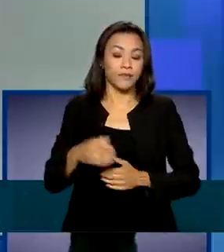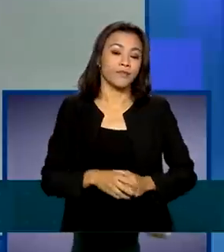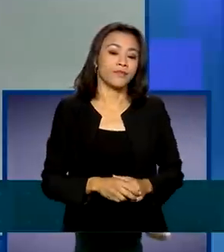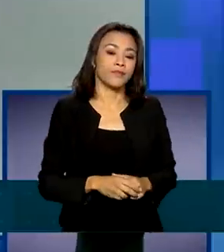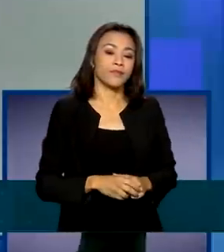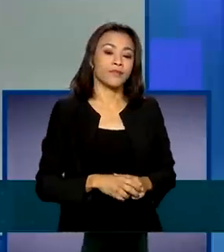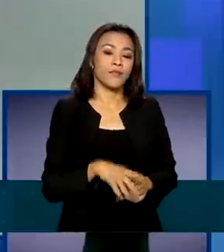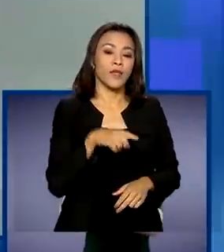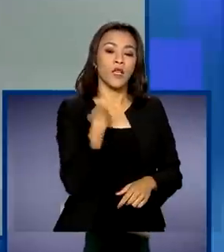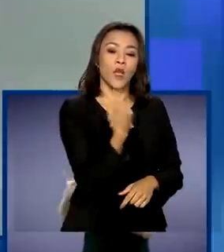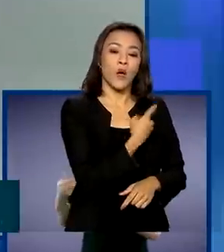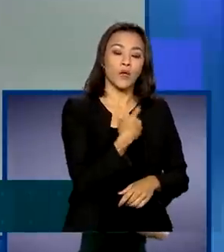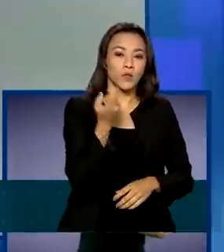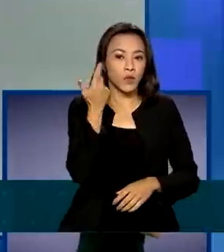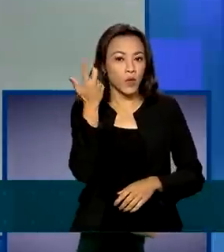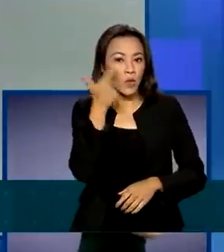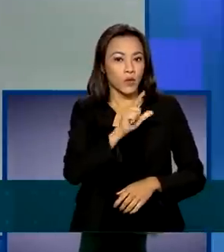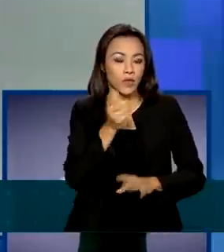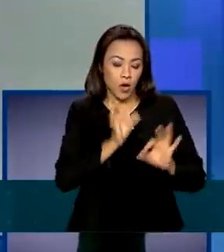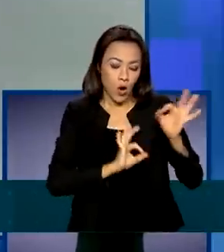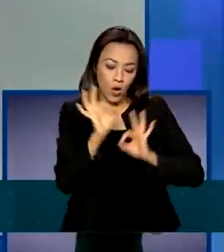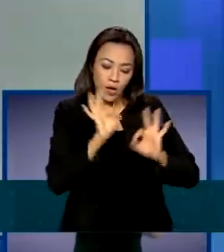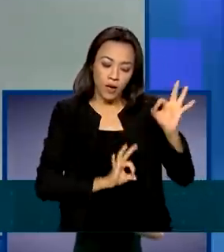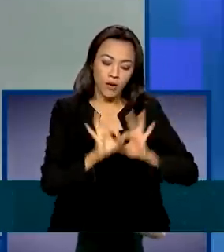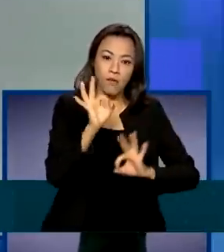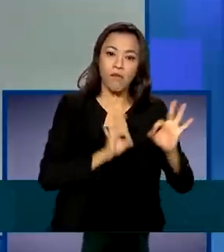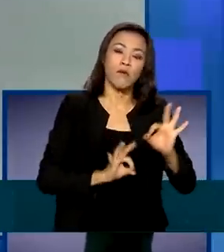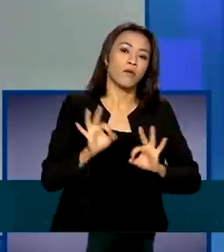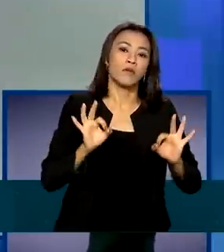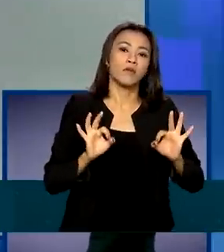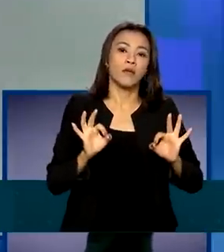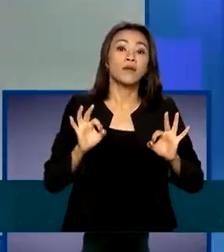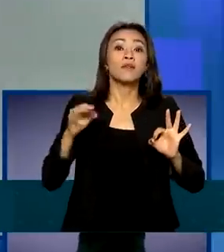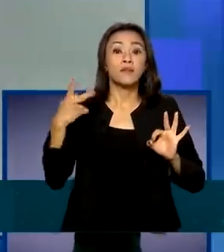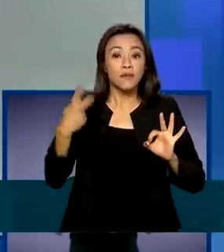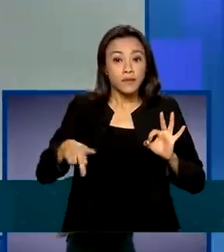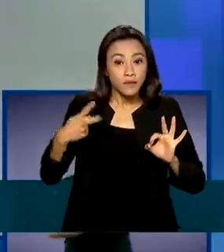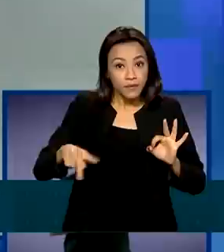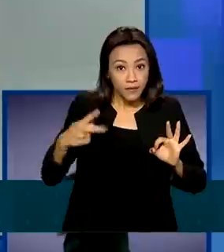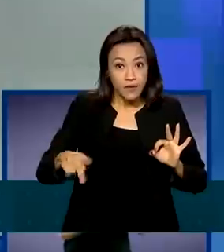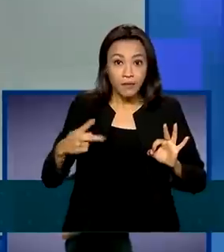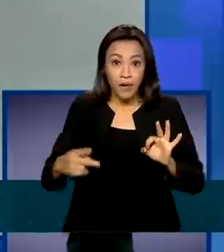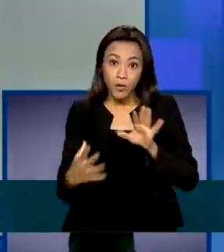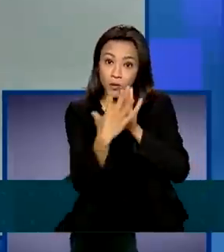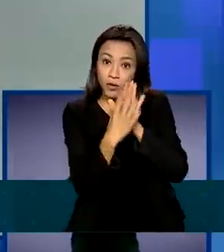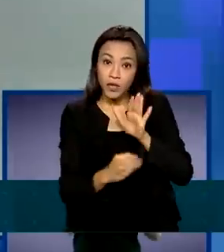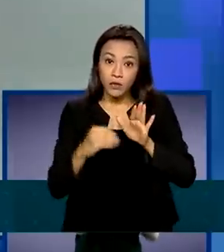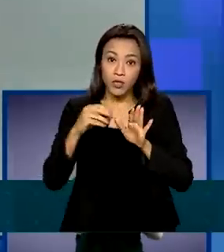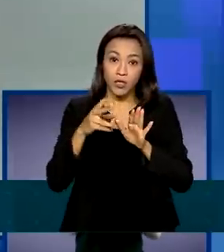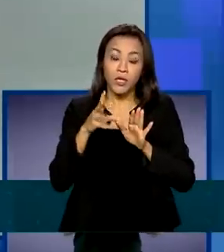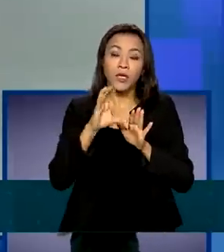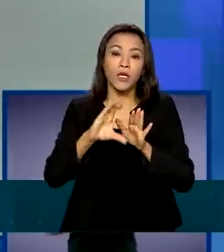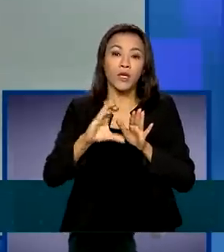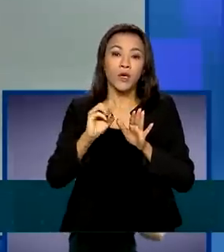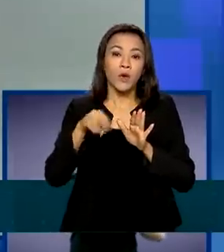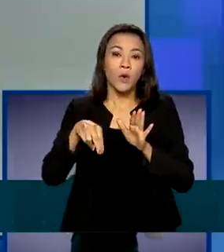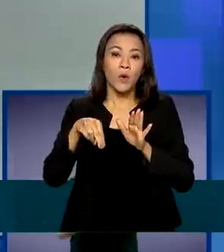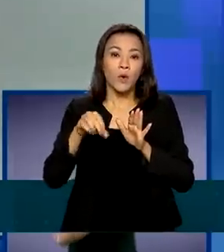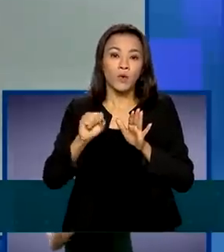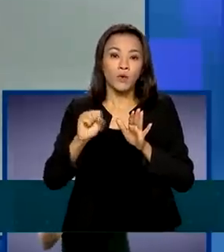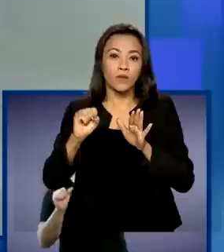decidimos montar o banco do serviço que é o a função de modernização estado brasileiro através de concessões de votações